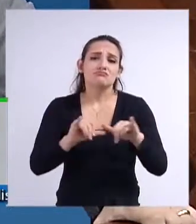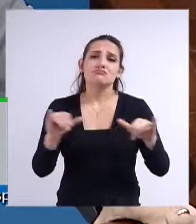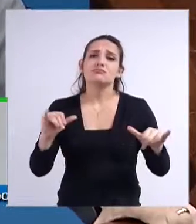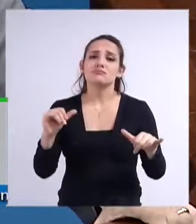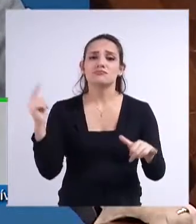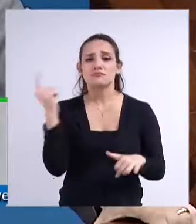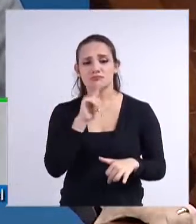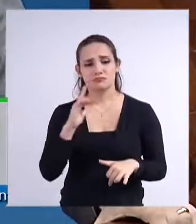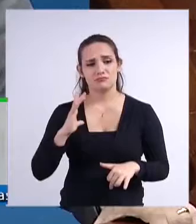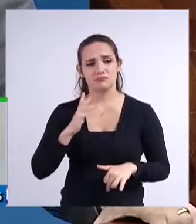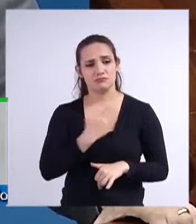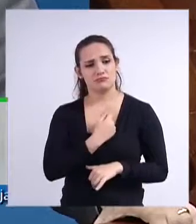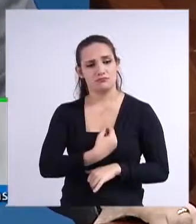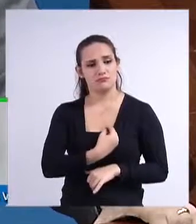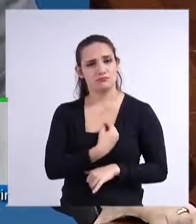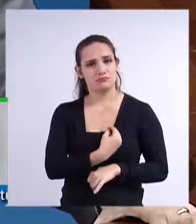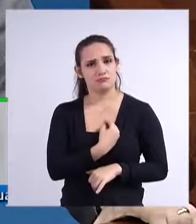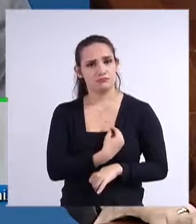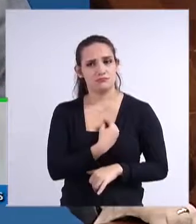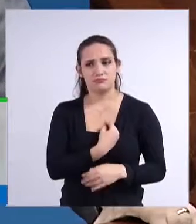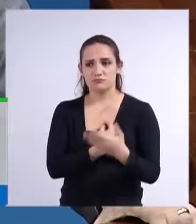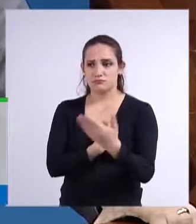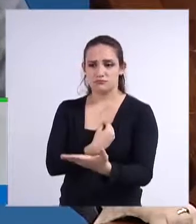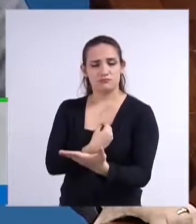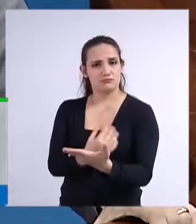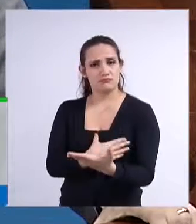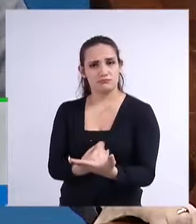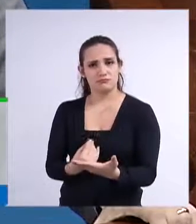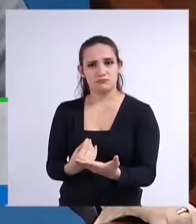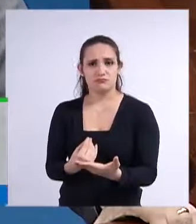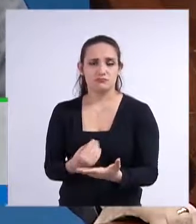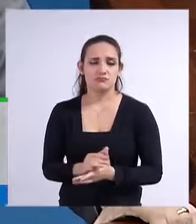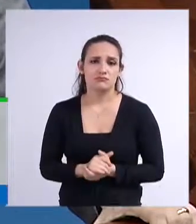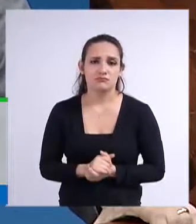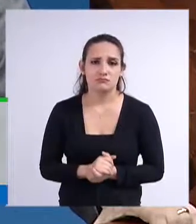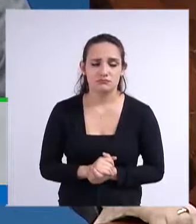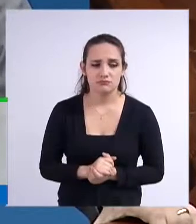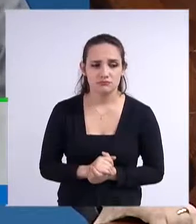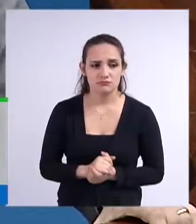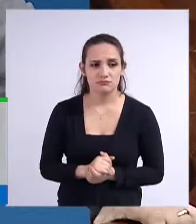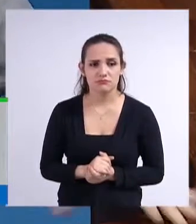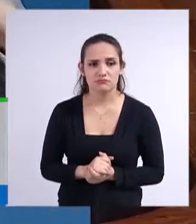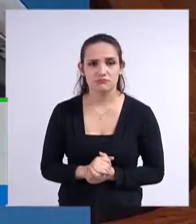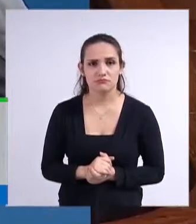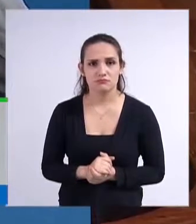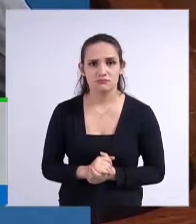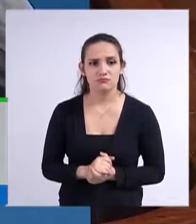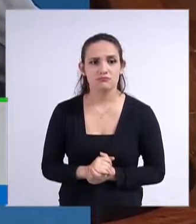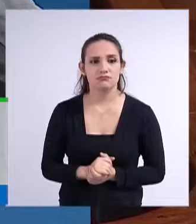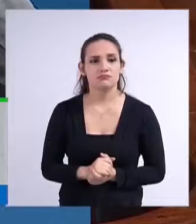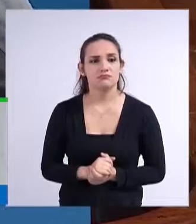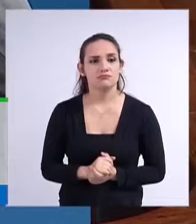salvar a vida de um filho, por exemplo. As pessoas estão